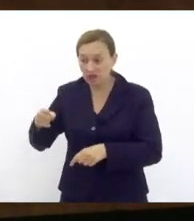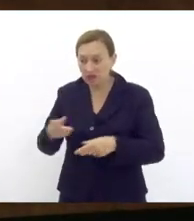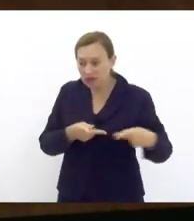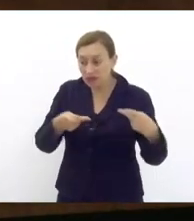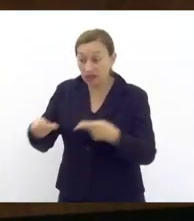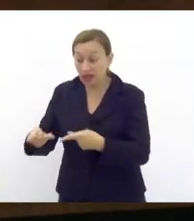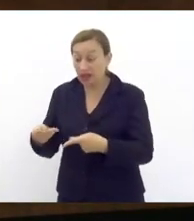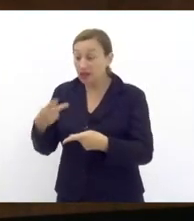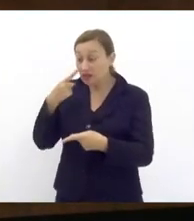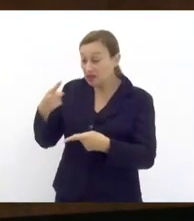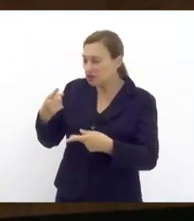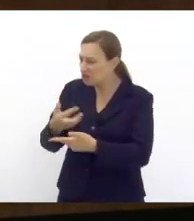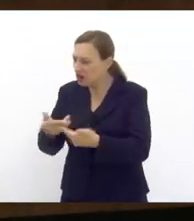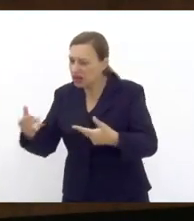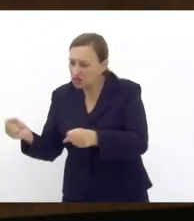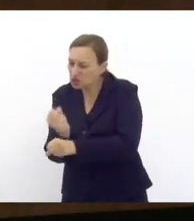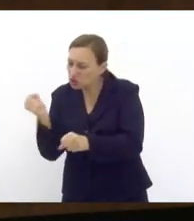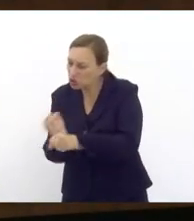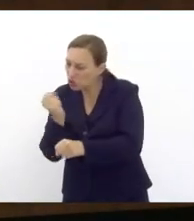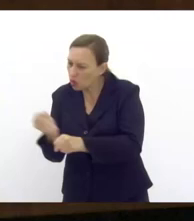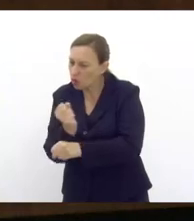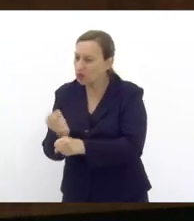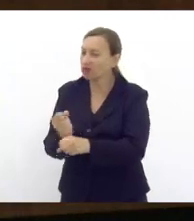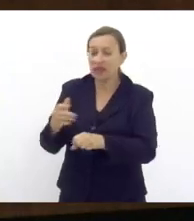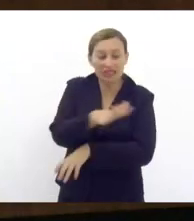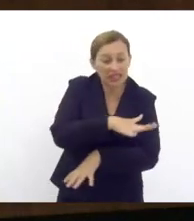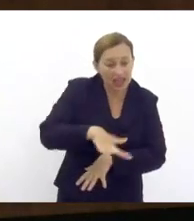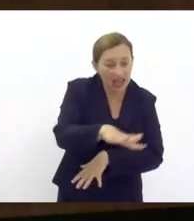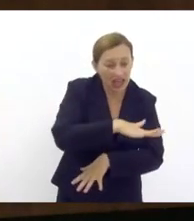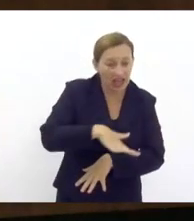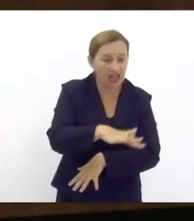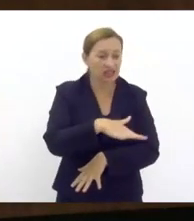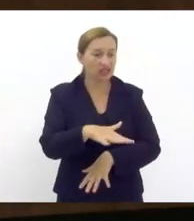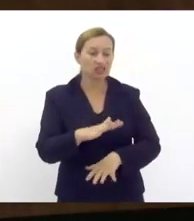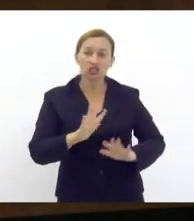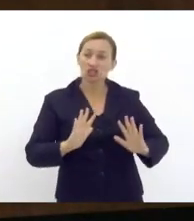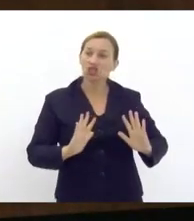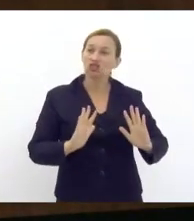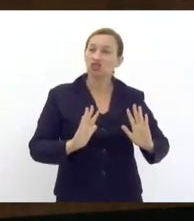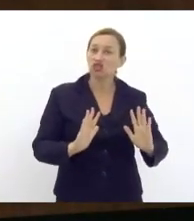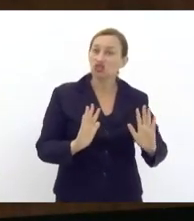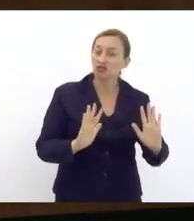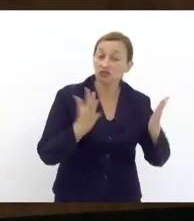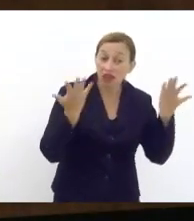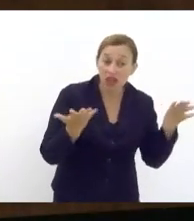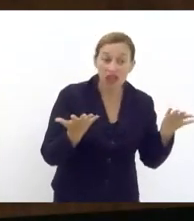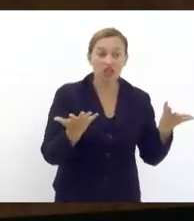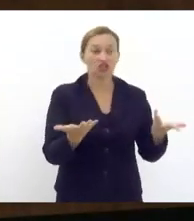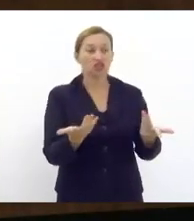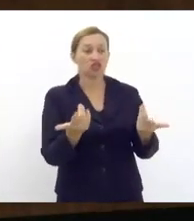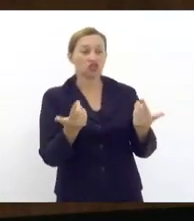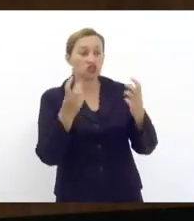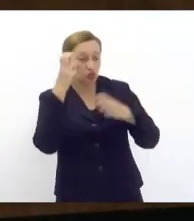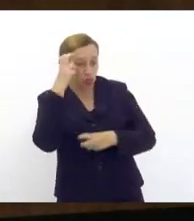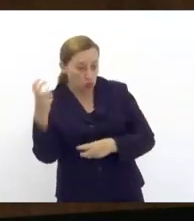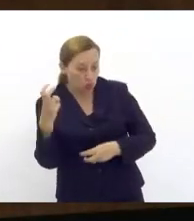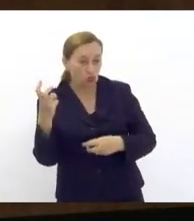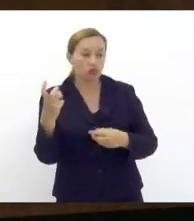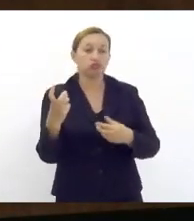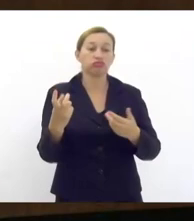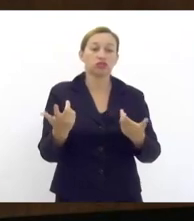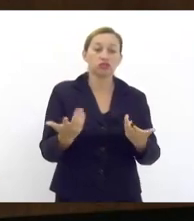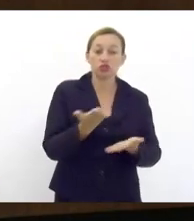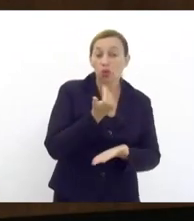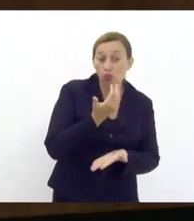novas construções, obras na área de gastronomia, entretenimento, infraestrutura para a cidade. E isso fez com que Miguel Pereira talvez